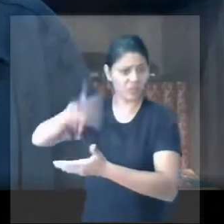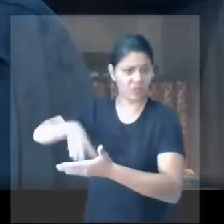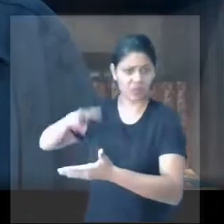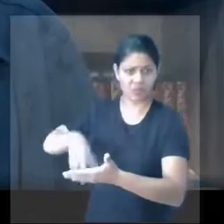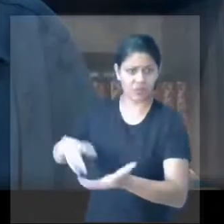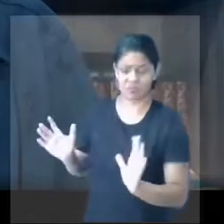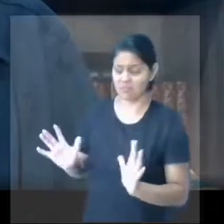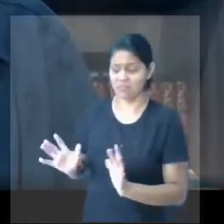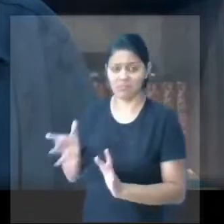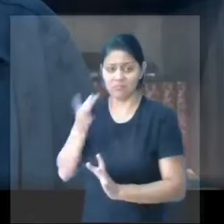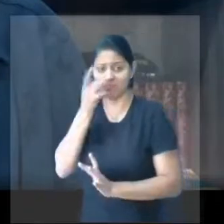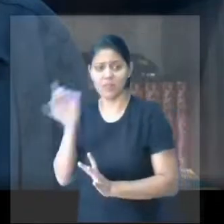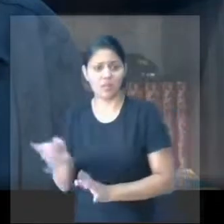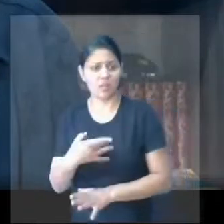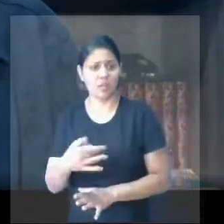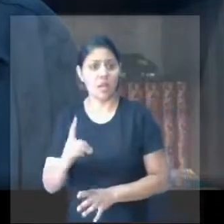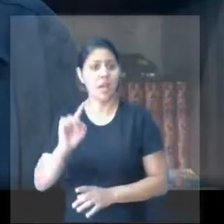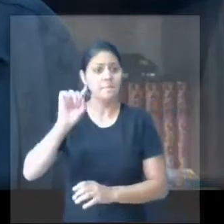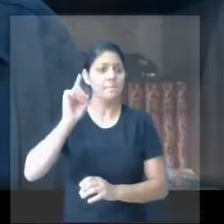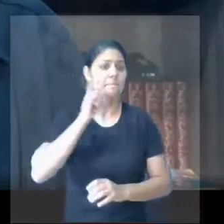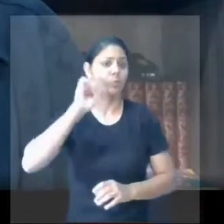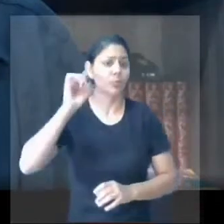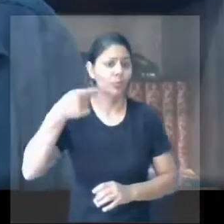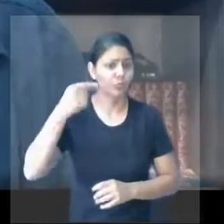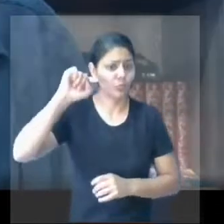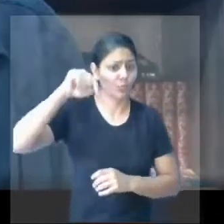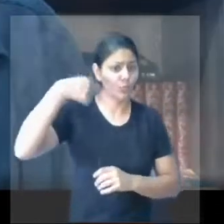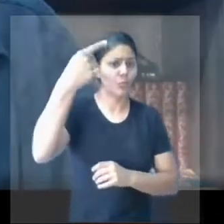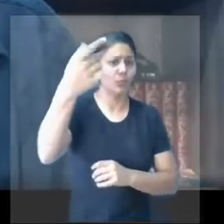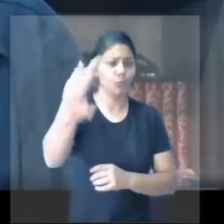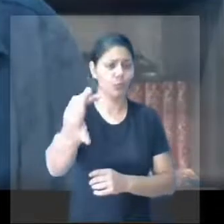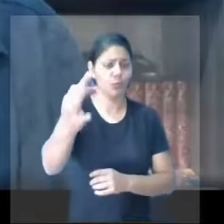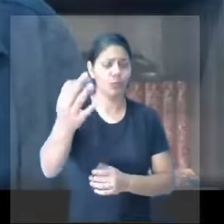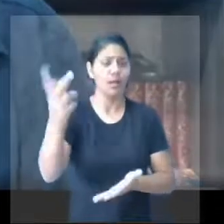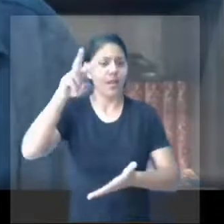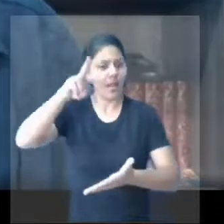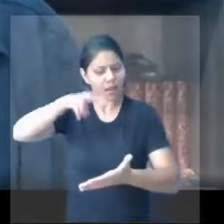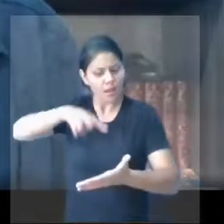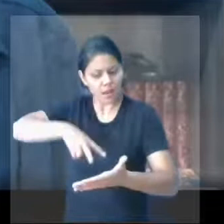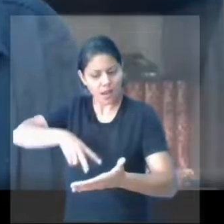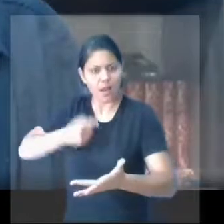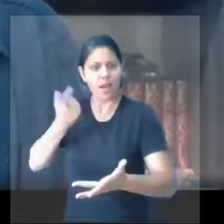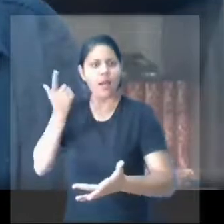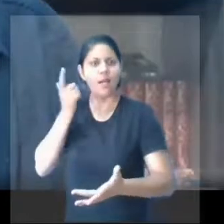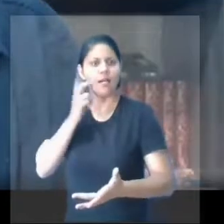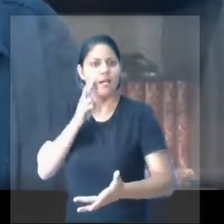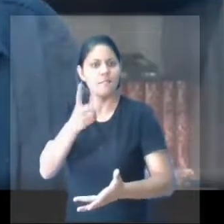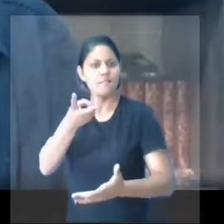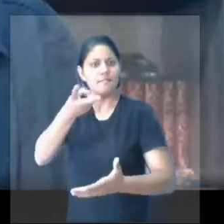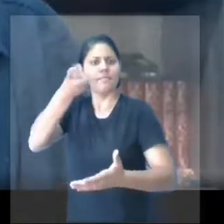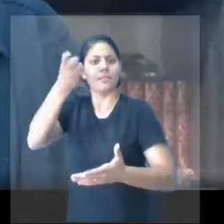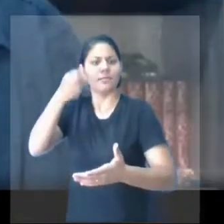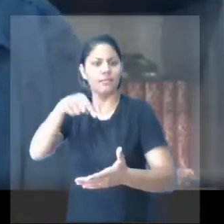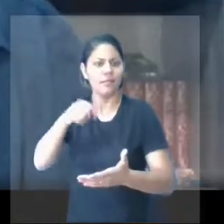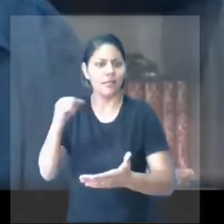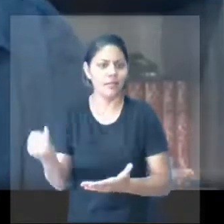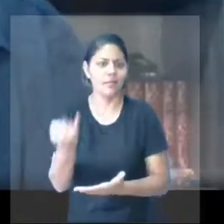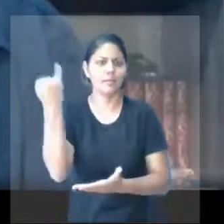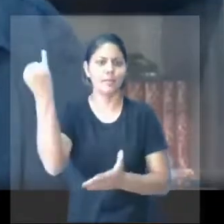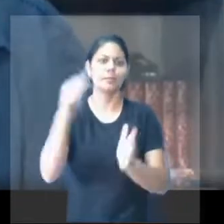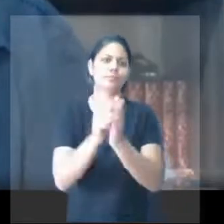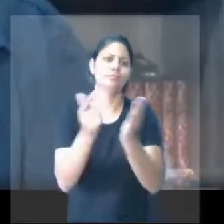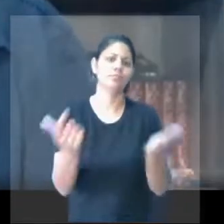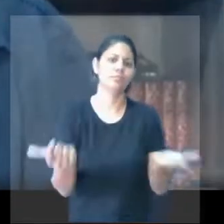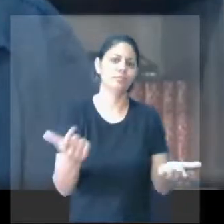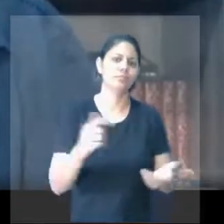essa obra, de perceber nela as qualidades e retransmitir isso. Isso é recorrente ao longo dos clássicos, né? Sempre